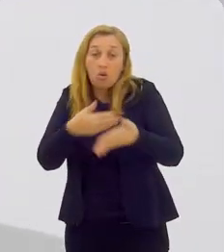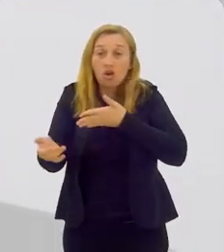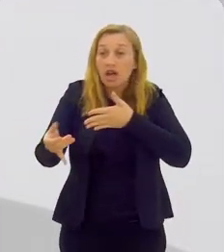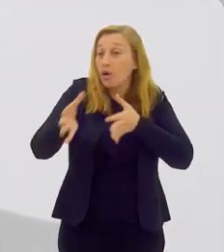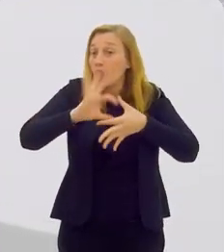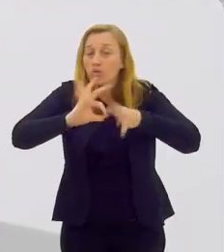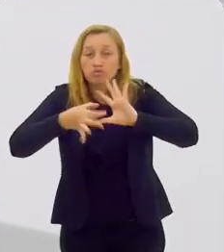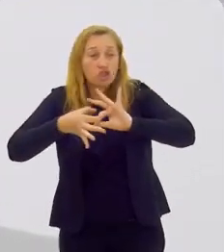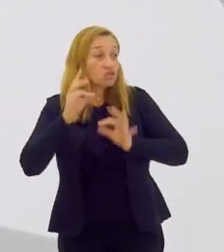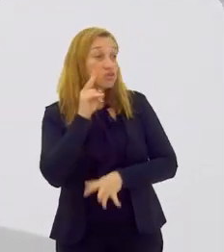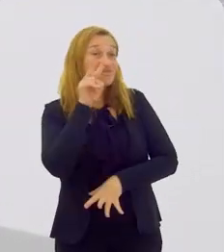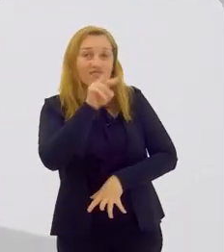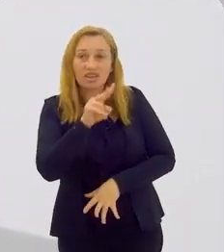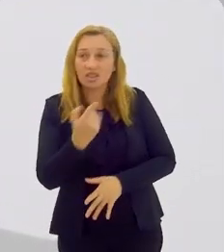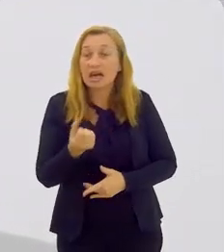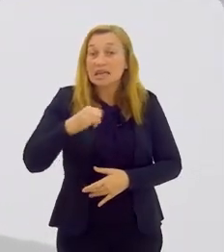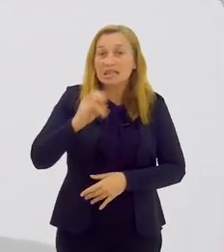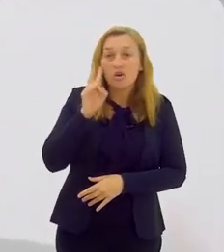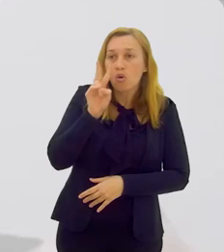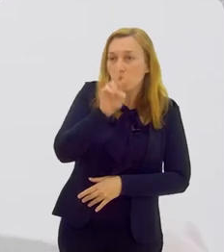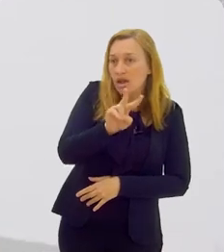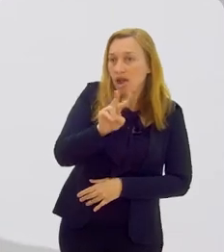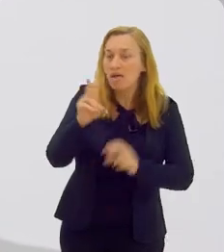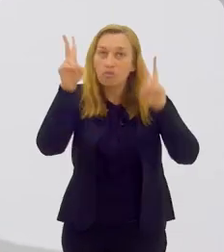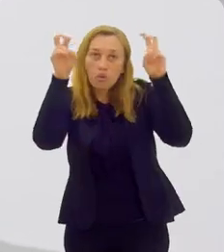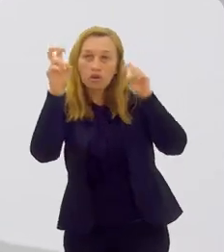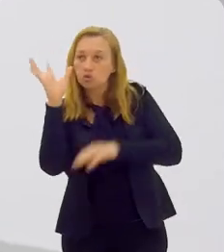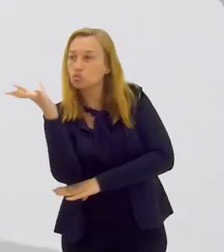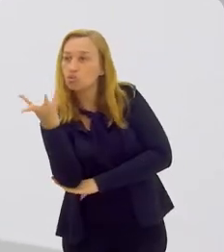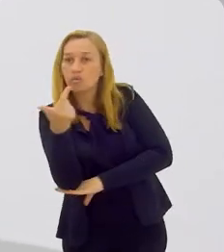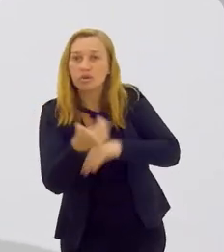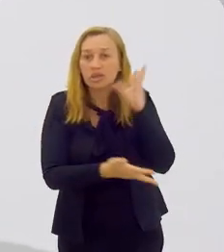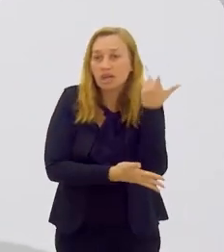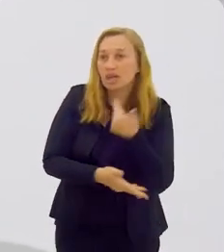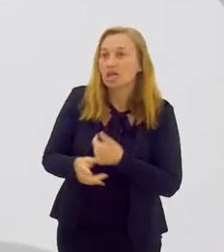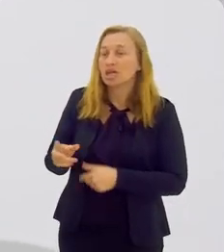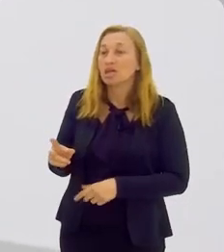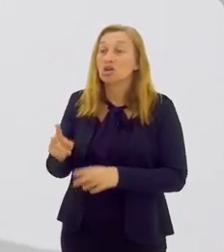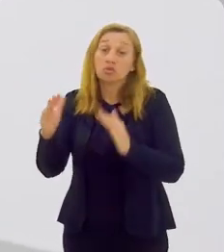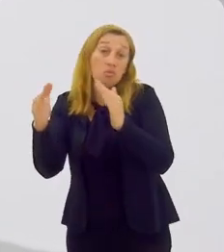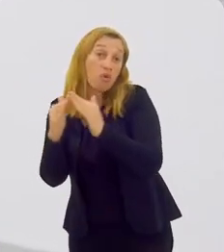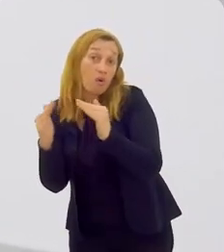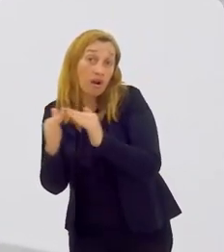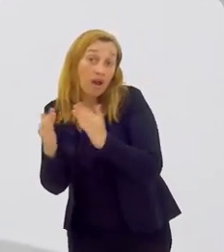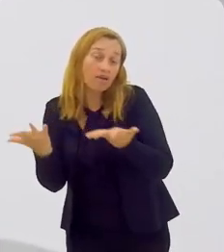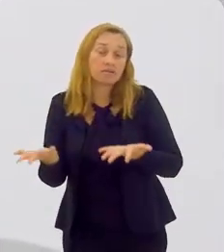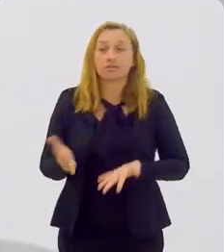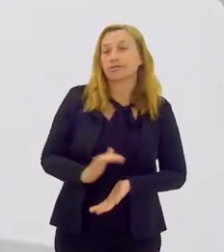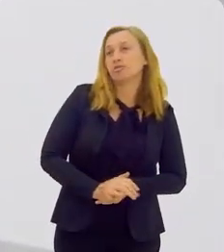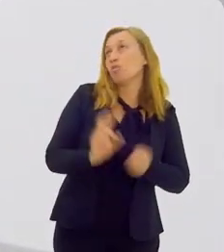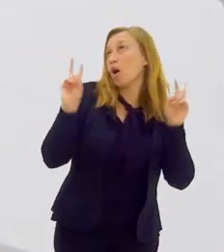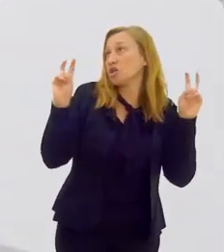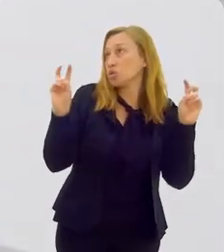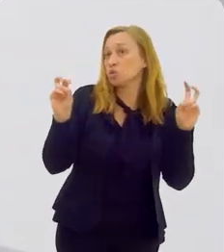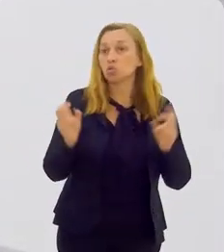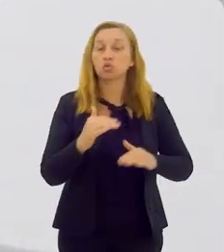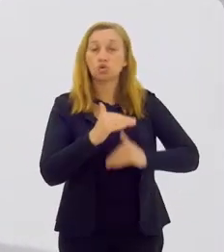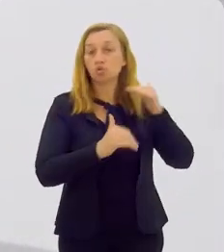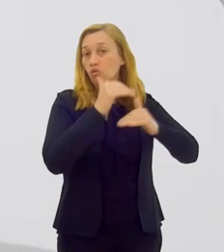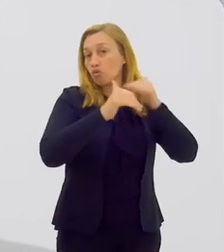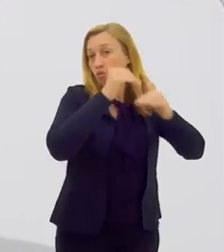aula em qualquer contexto que você olhe. Se você olhar para a questão ambiental, para a questão da moradia, para a